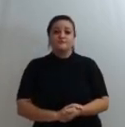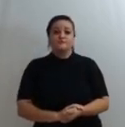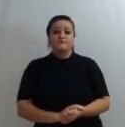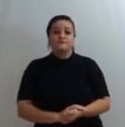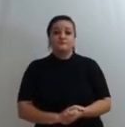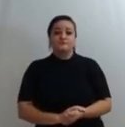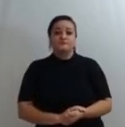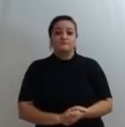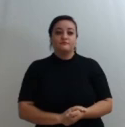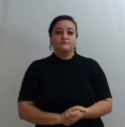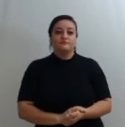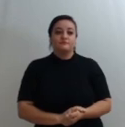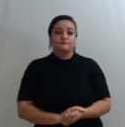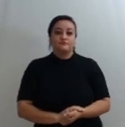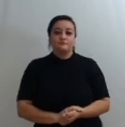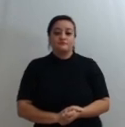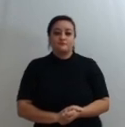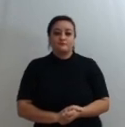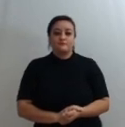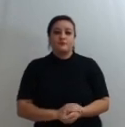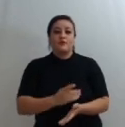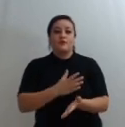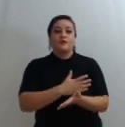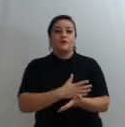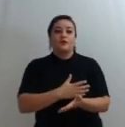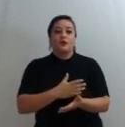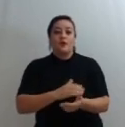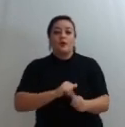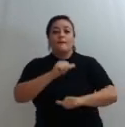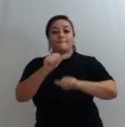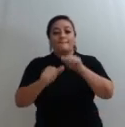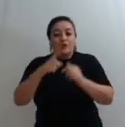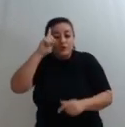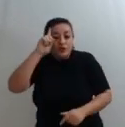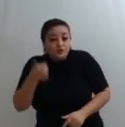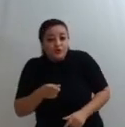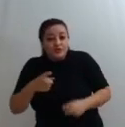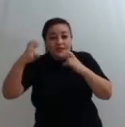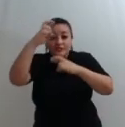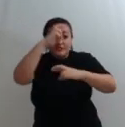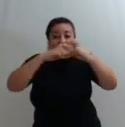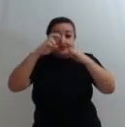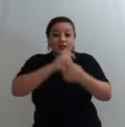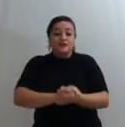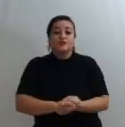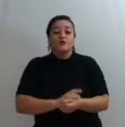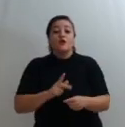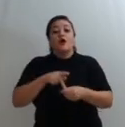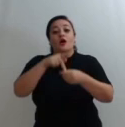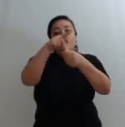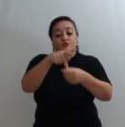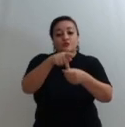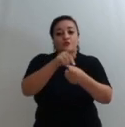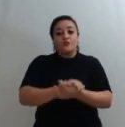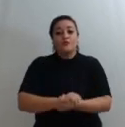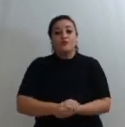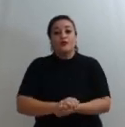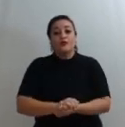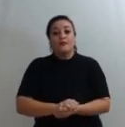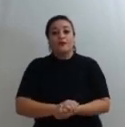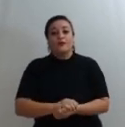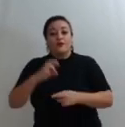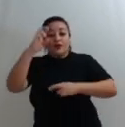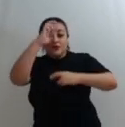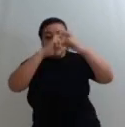passa a autoridade dessa investigação ao Subprocurador-Geral, que,